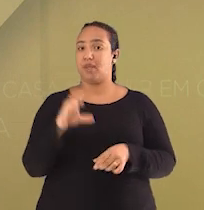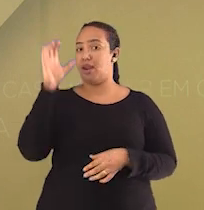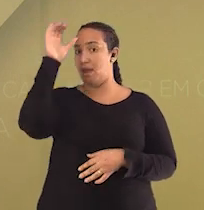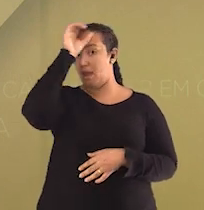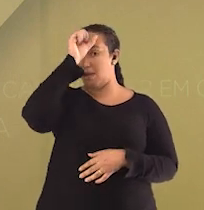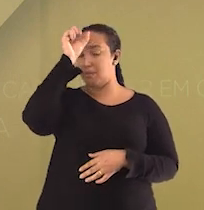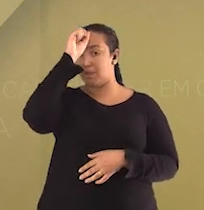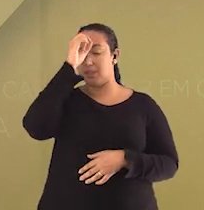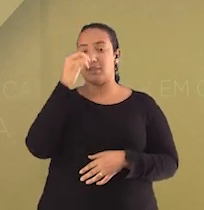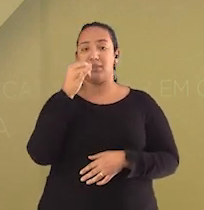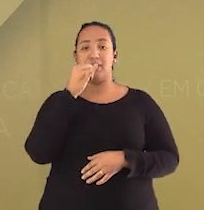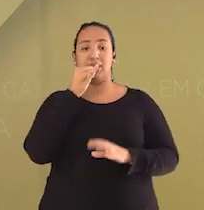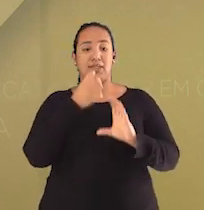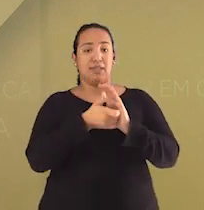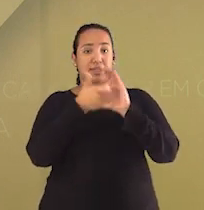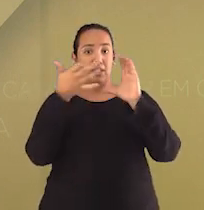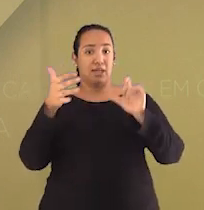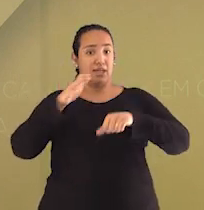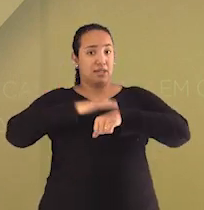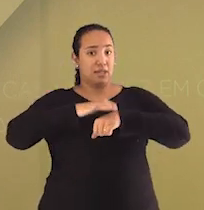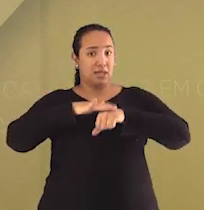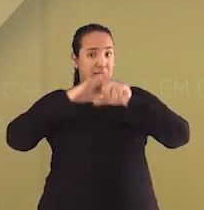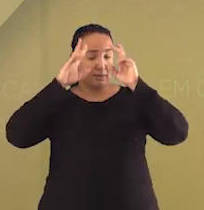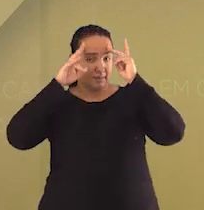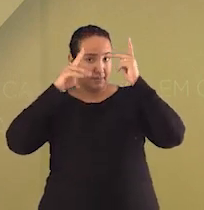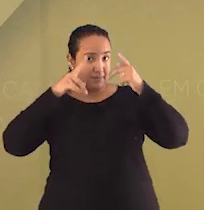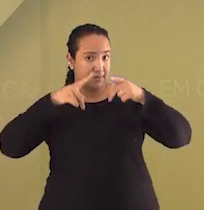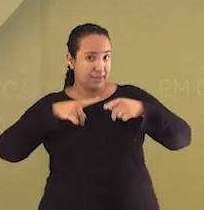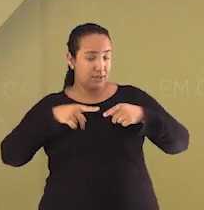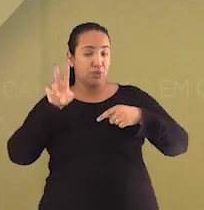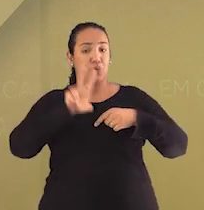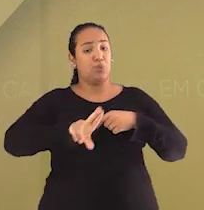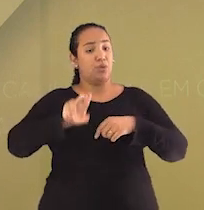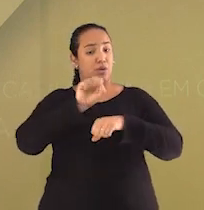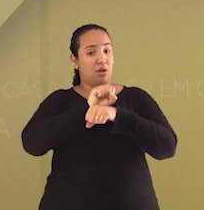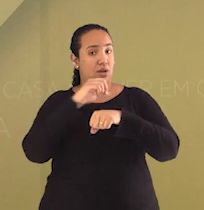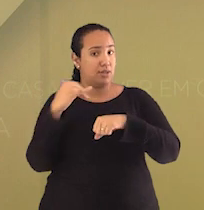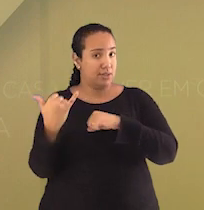de nossas características de outras pessoas com o uso dos adjetivos.